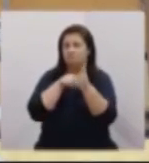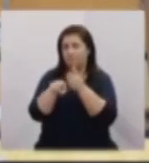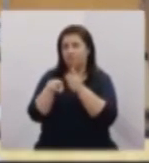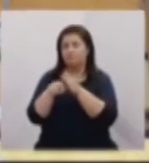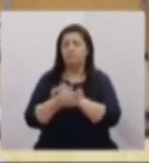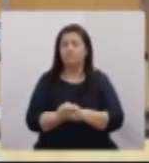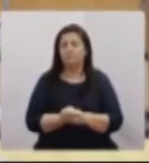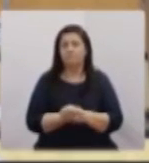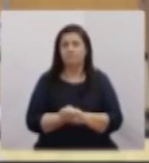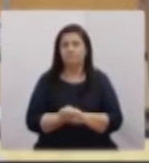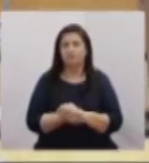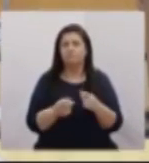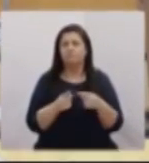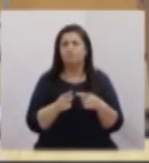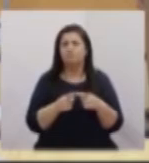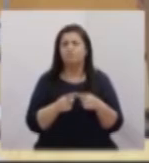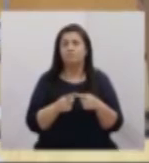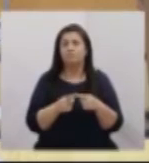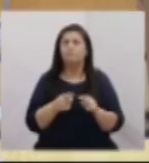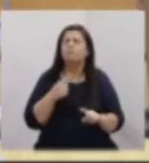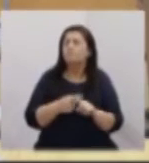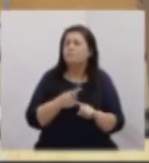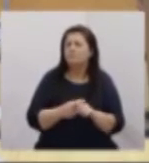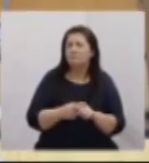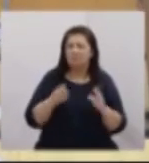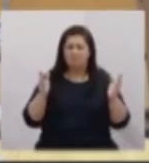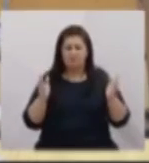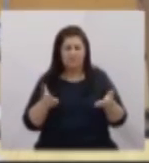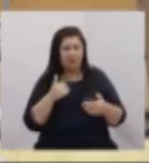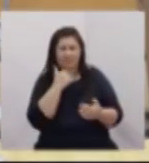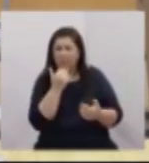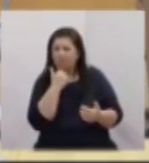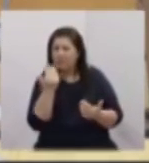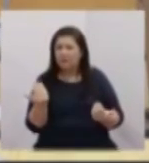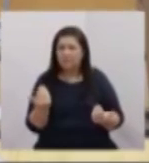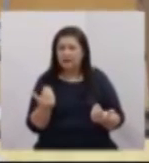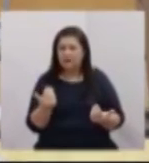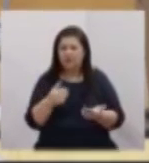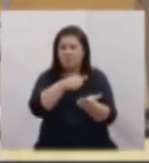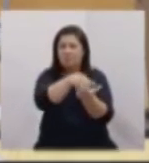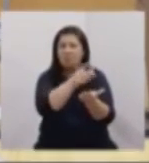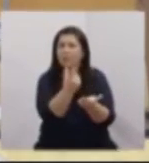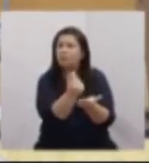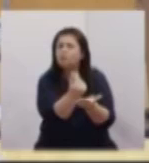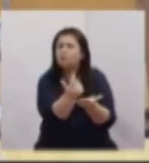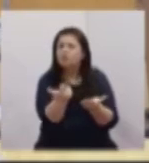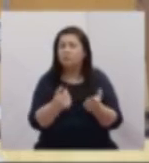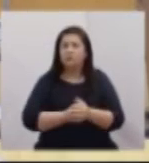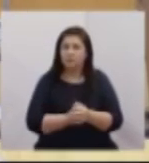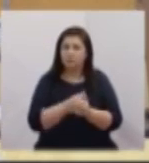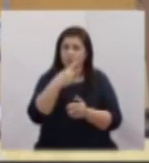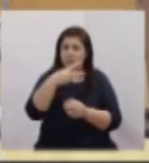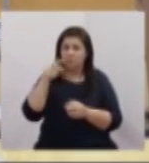informações: por que até a presente data não foram repassados os valores de emenda impositiva de 22